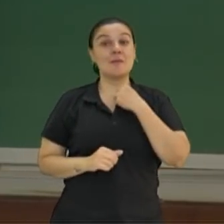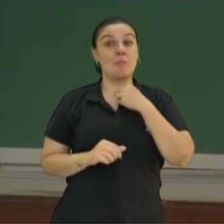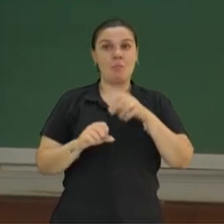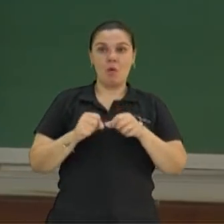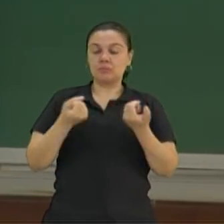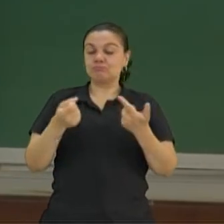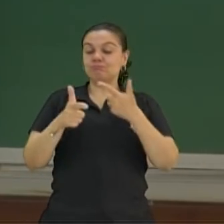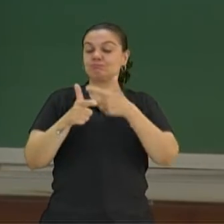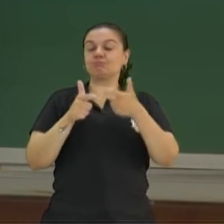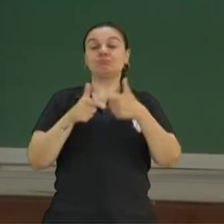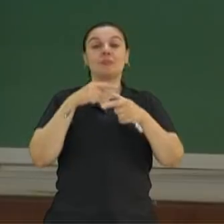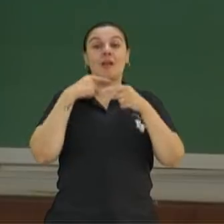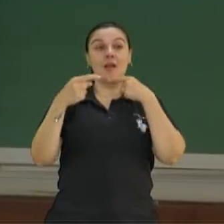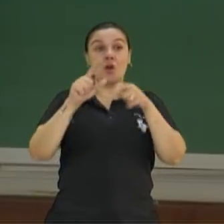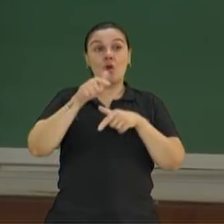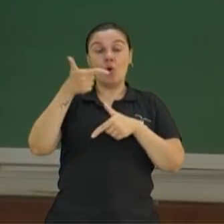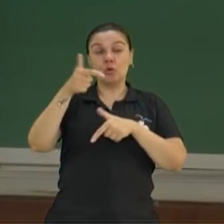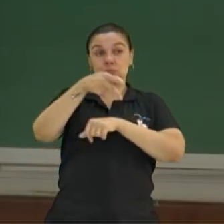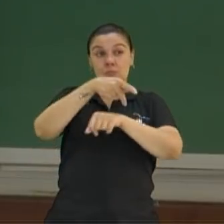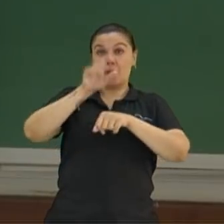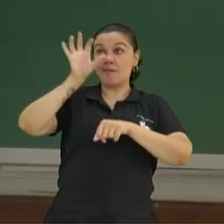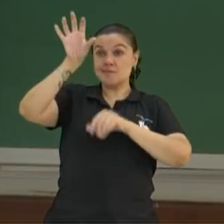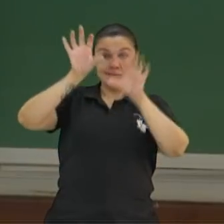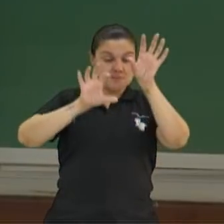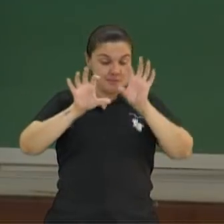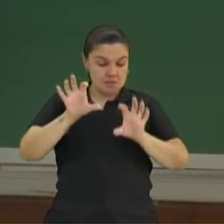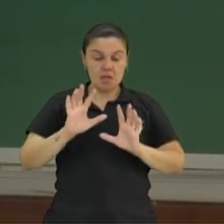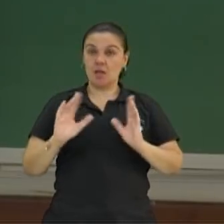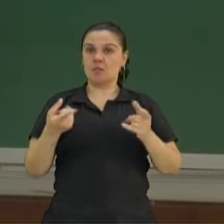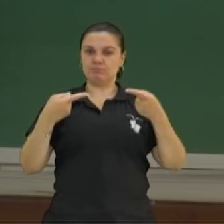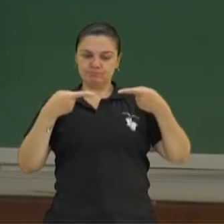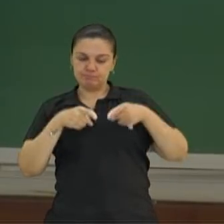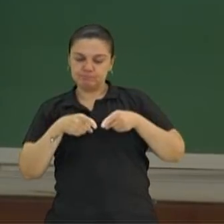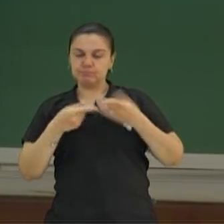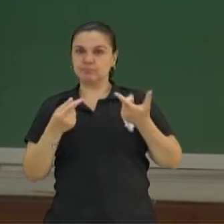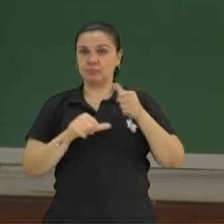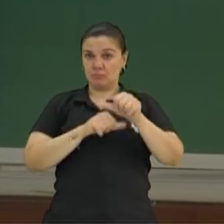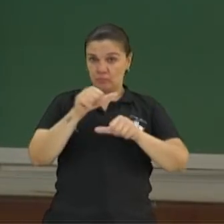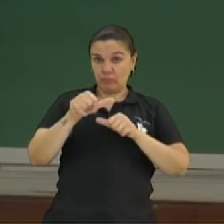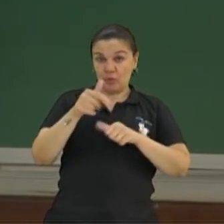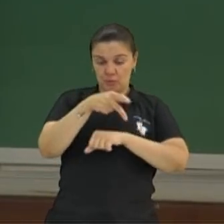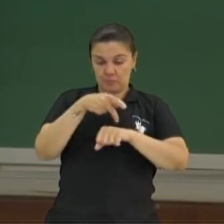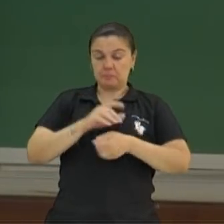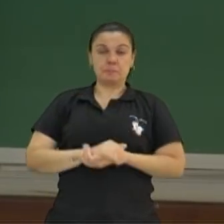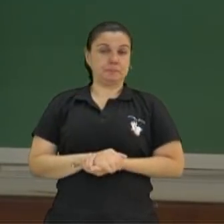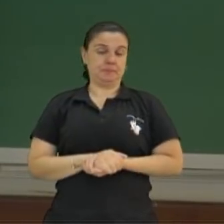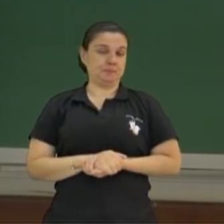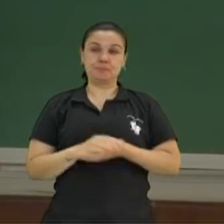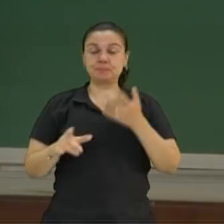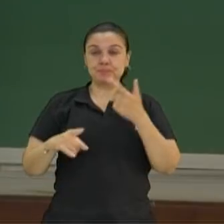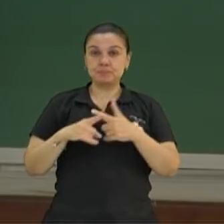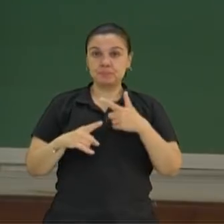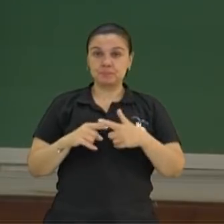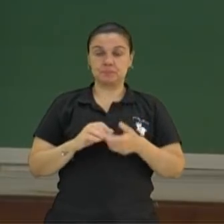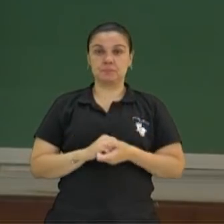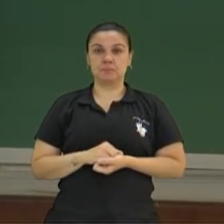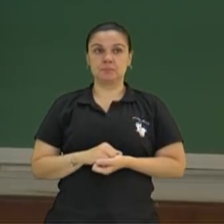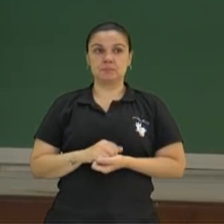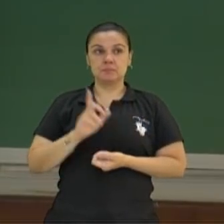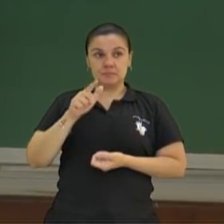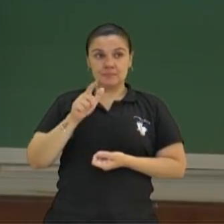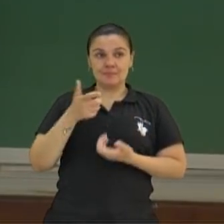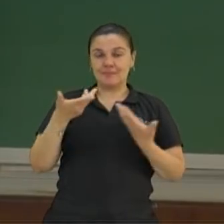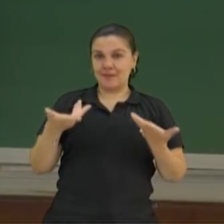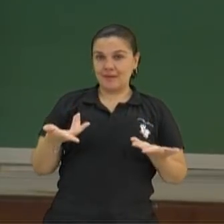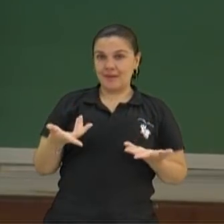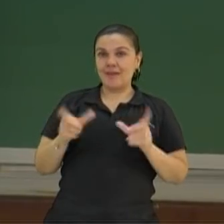ser questionadas por outros países, não podem ser alteradas por outros países. Por quê? É no popular,